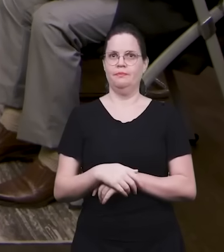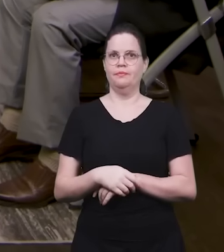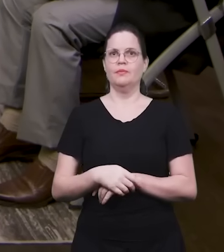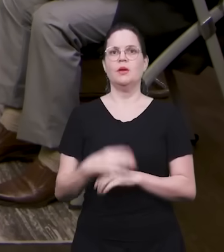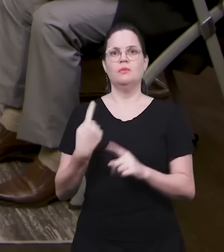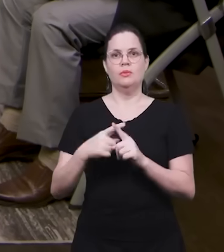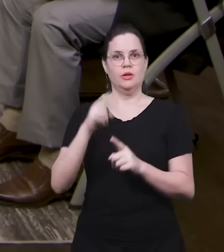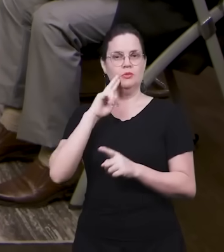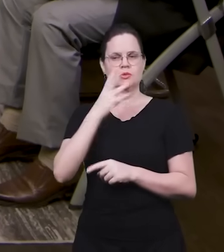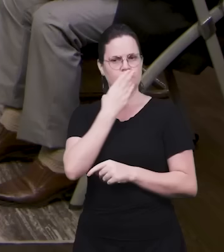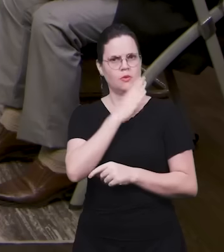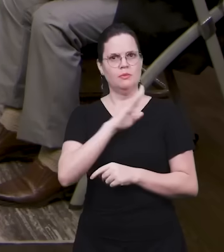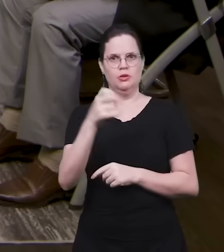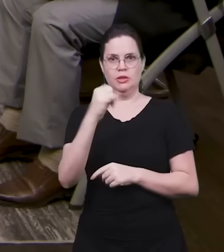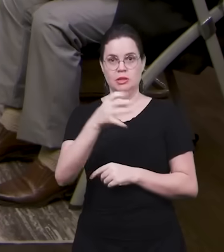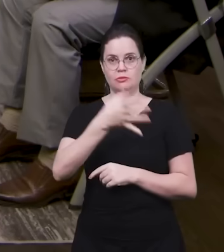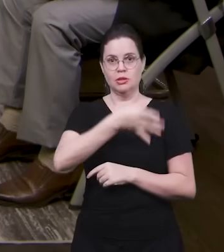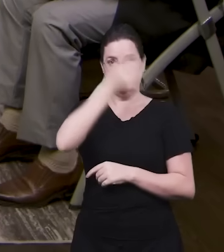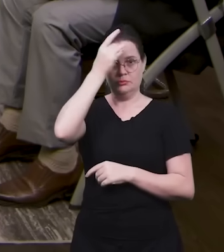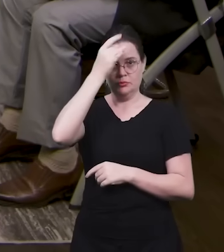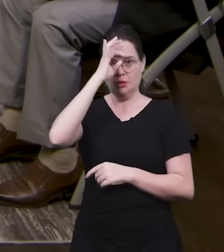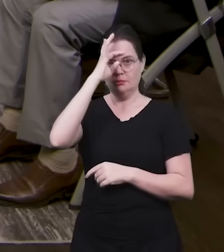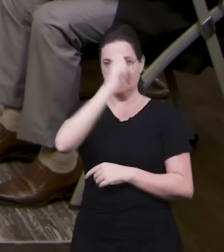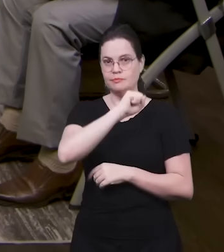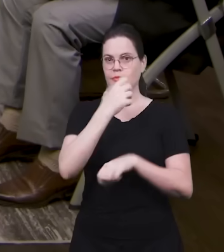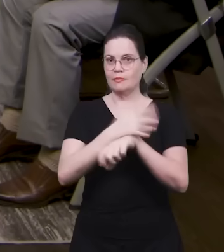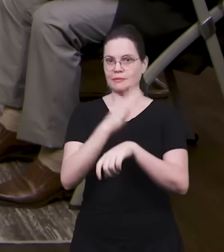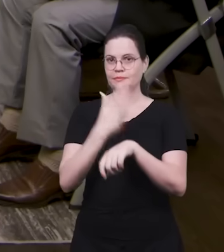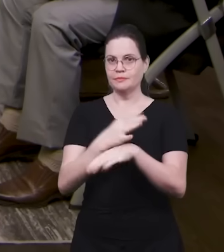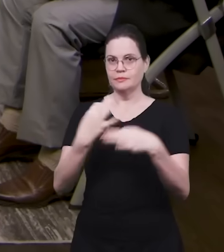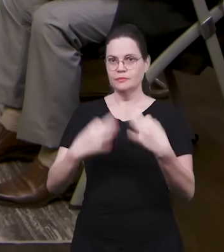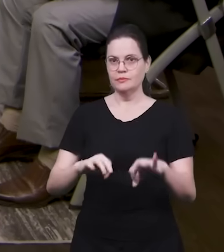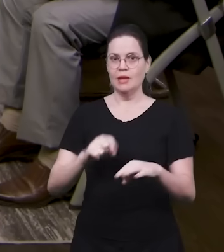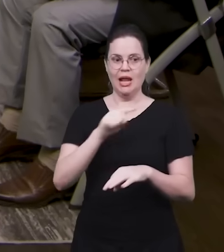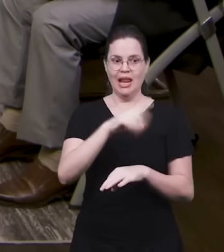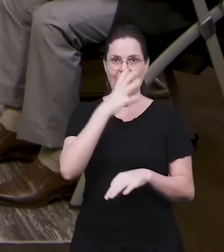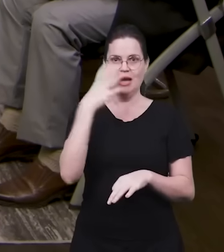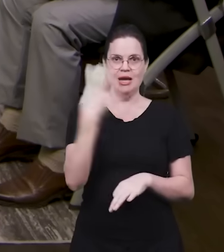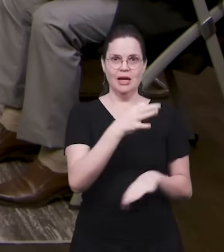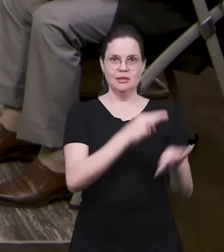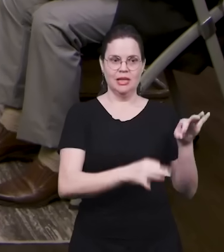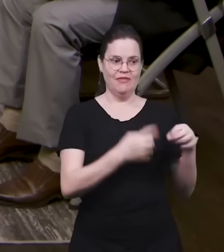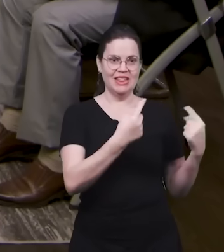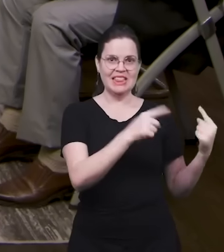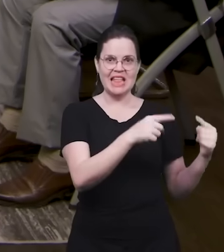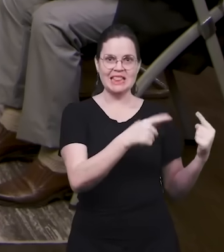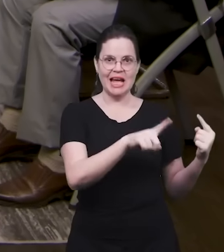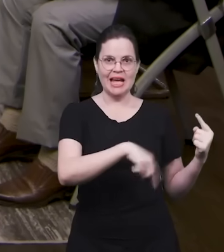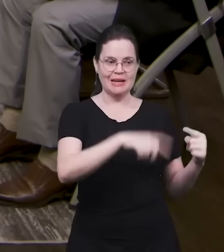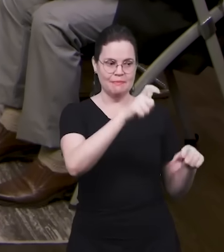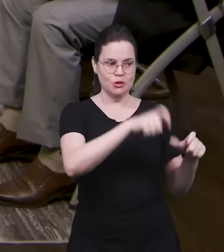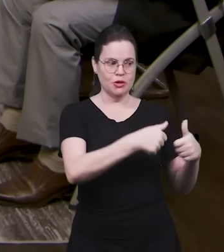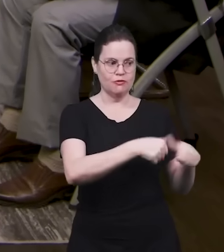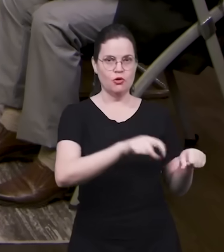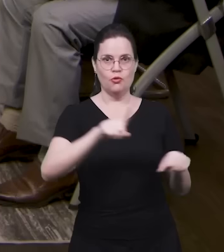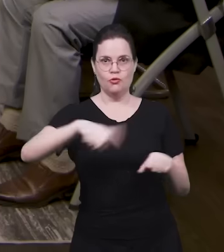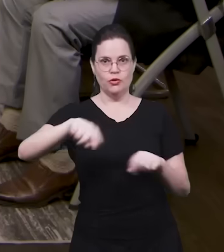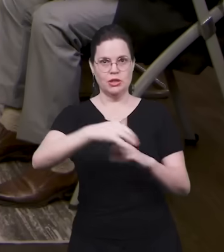Guardarei da tribulação que há de vir para tentar os que habitam sobre a terra. É a grande